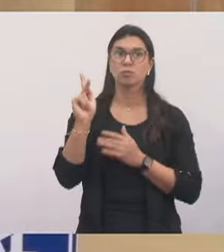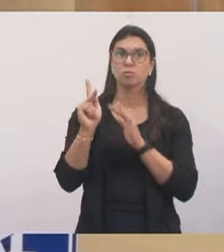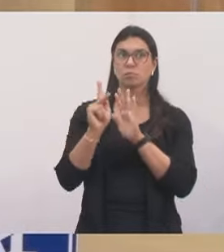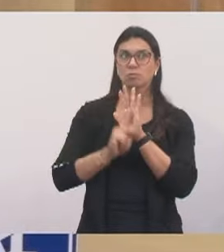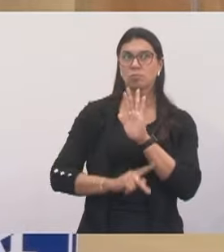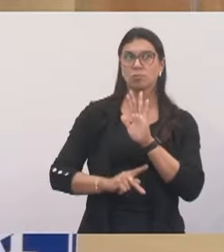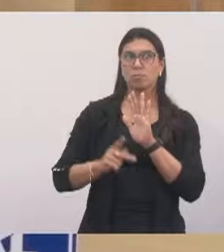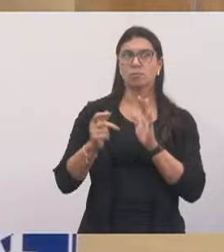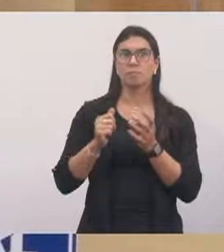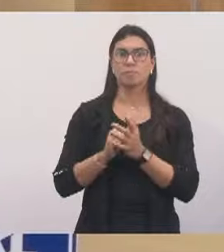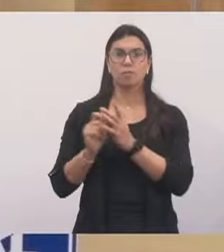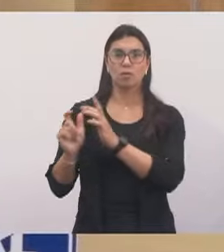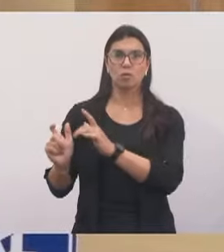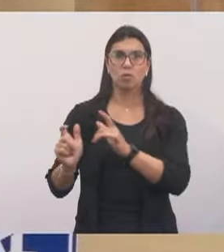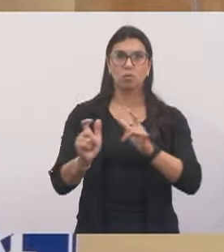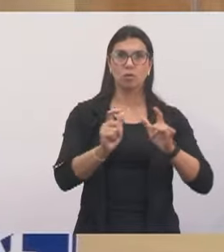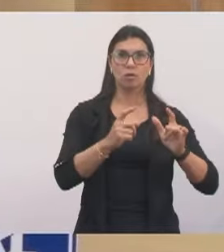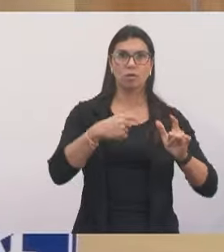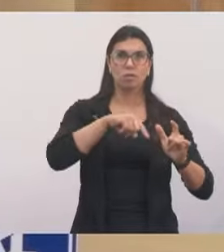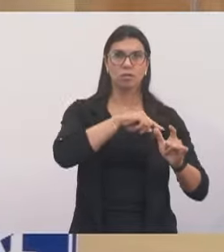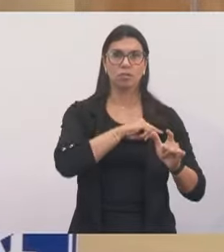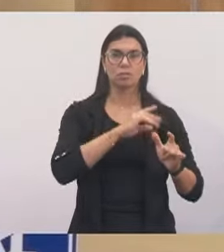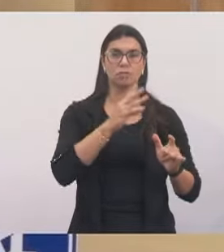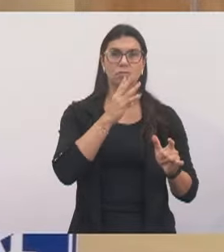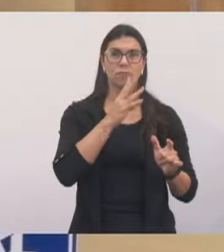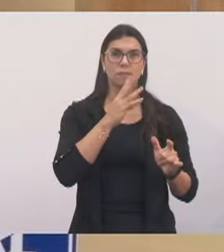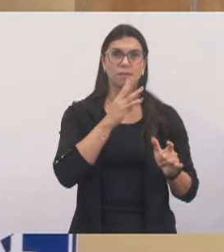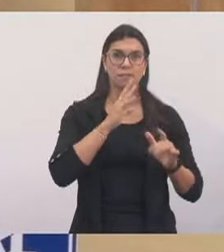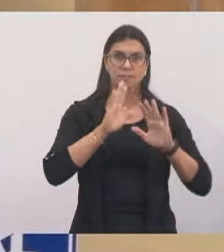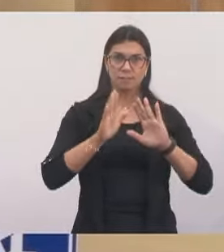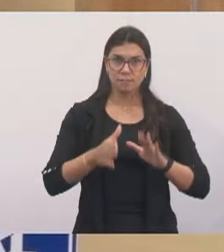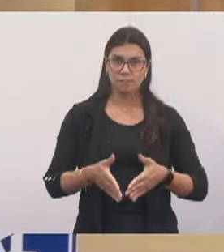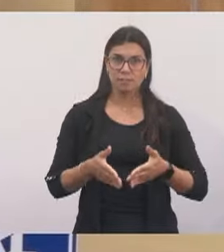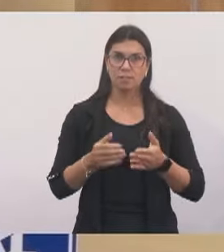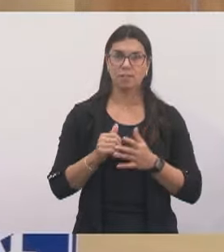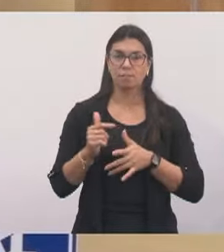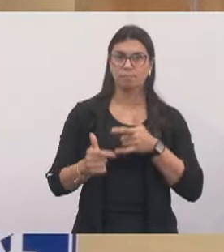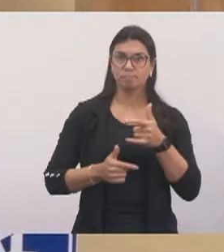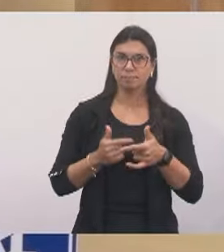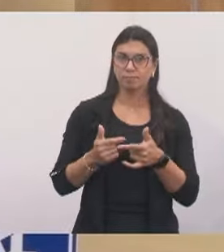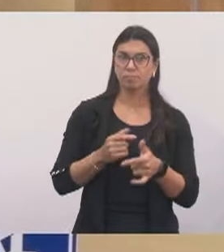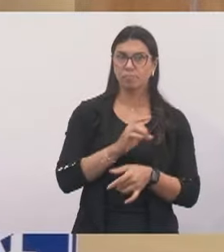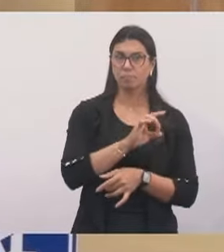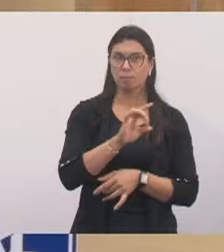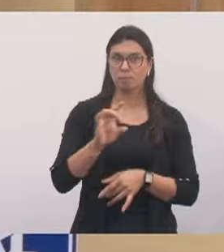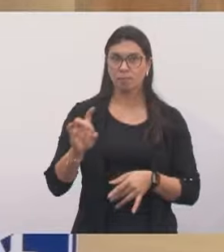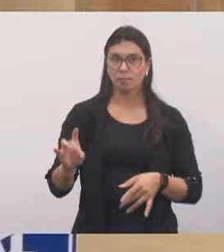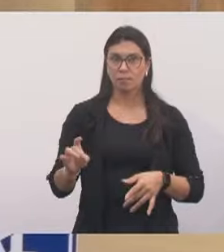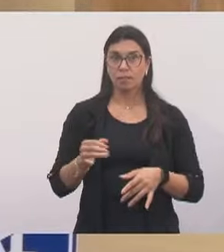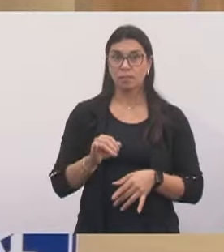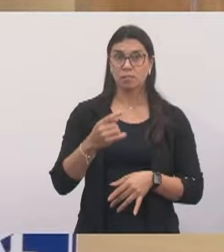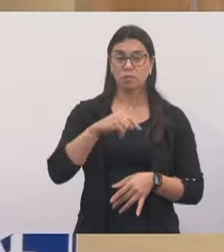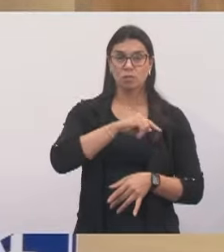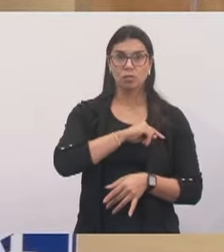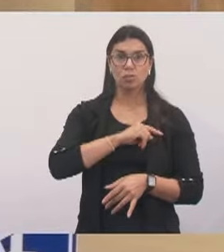gente já conhece o trabalho, né? Se a gente falar do Ponte Preta e a gente começar a resgatar um pouquinho mais da história, a gente vai